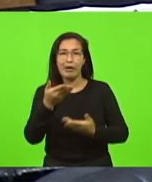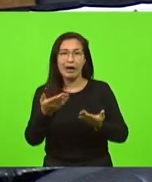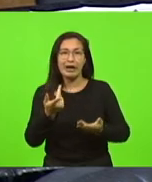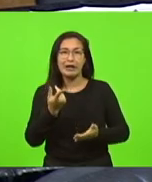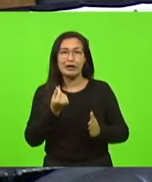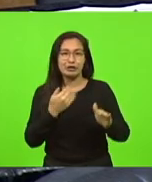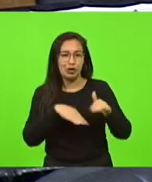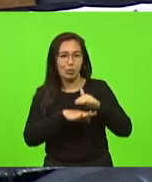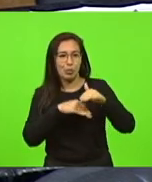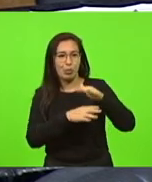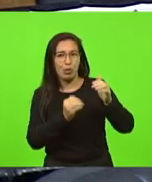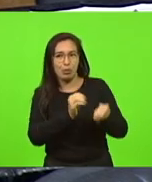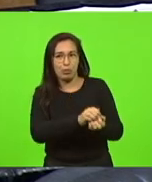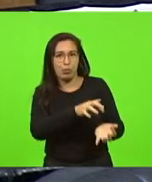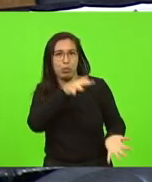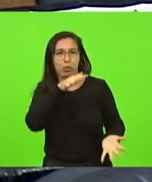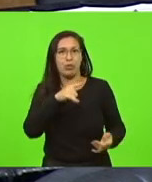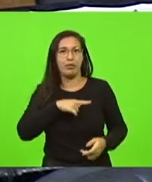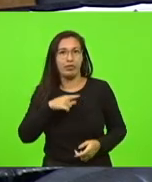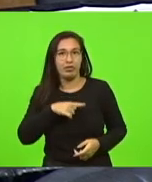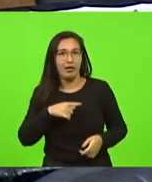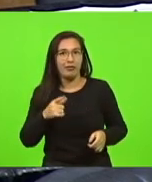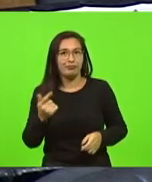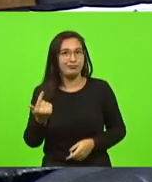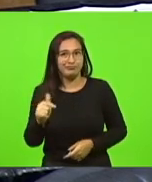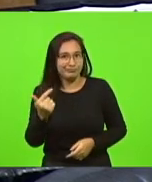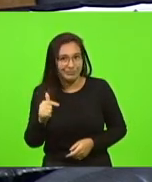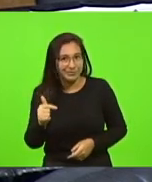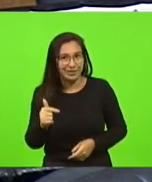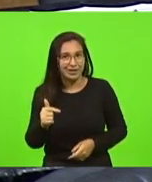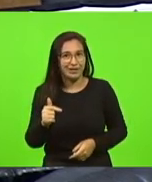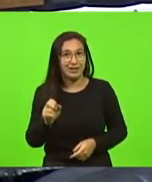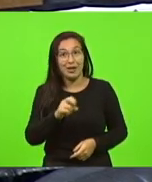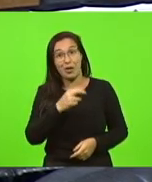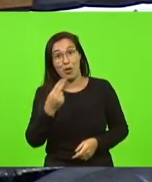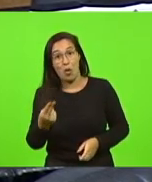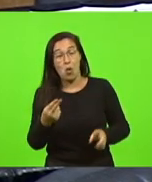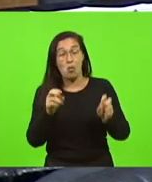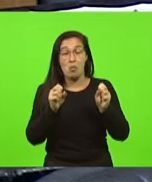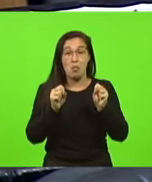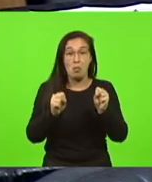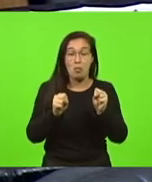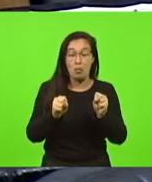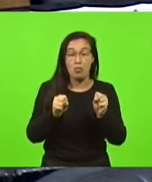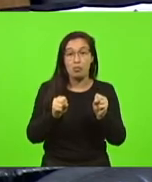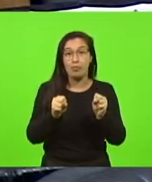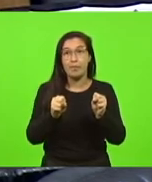que está transbordando e que isso tem que ser ou pode ser